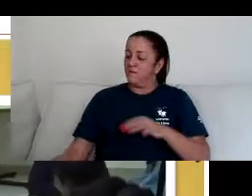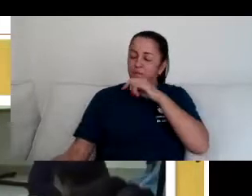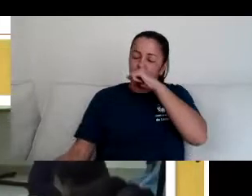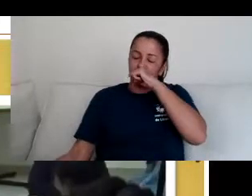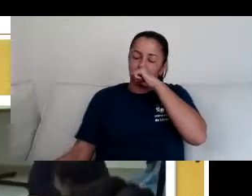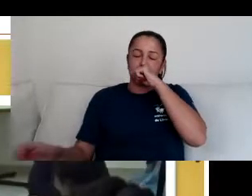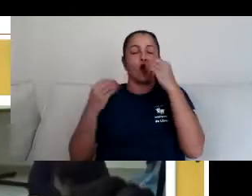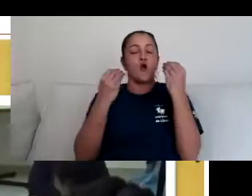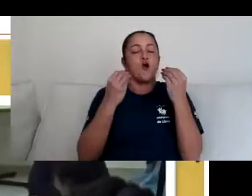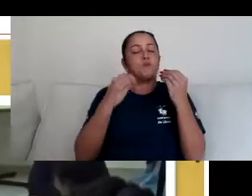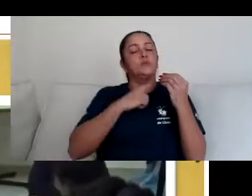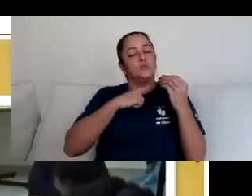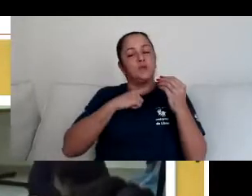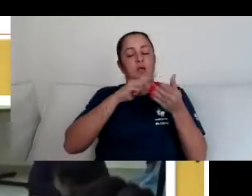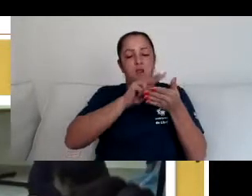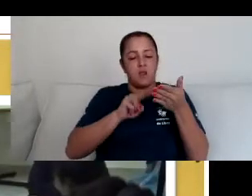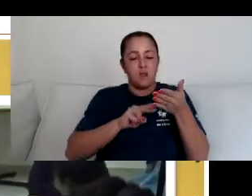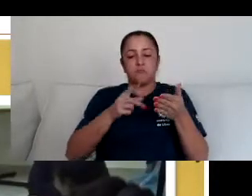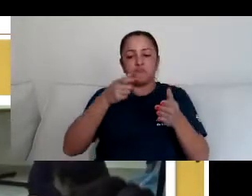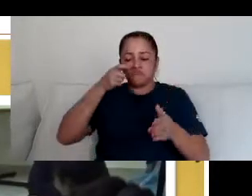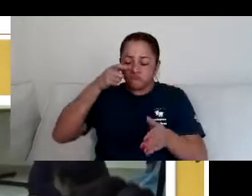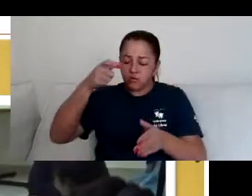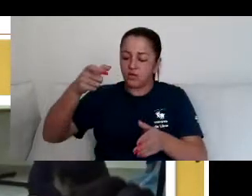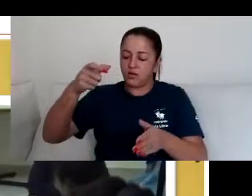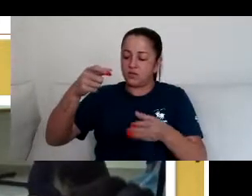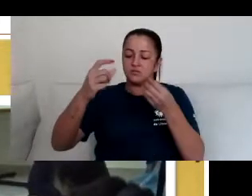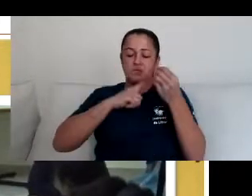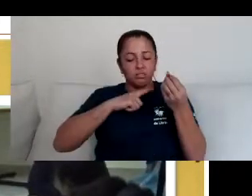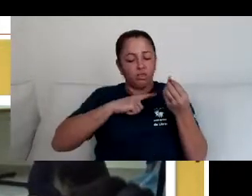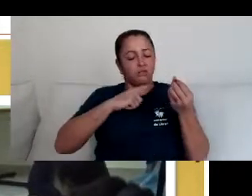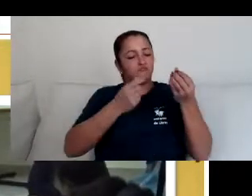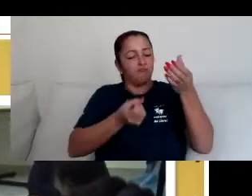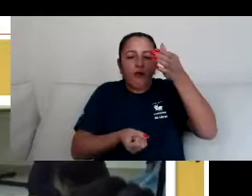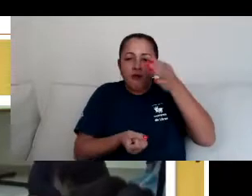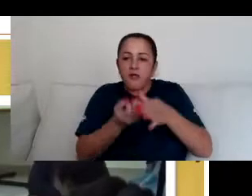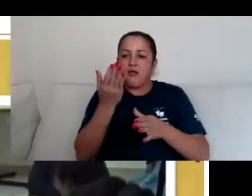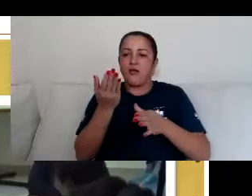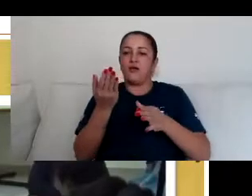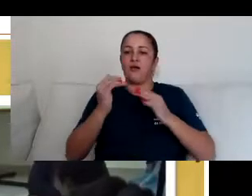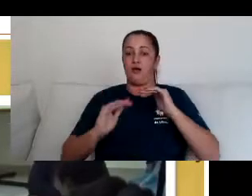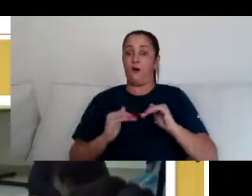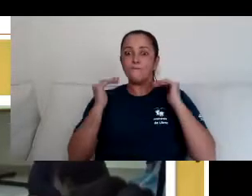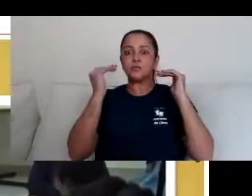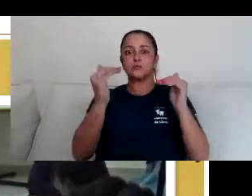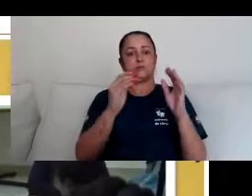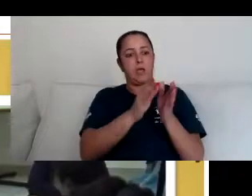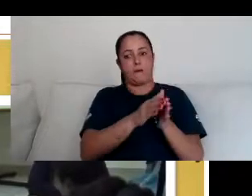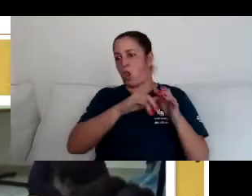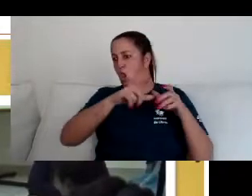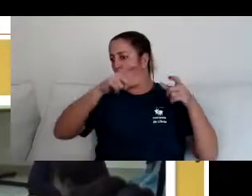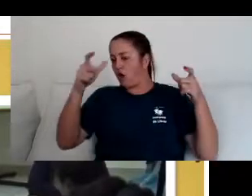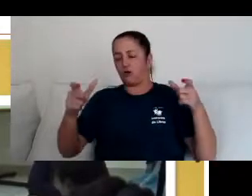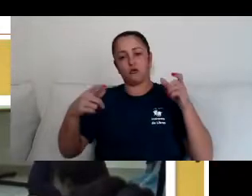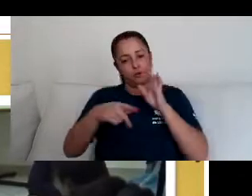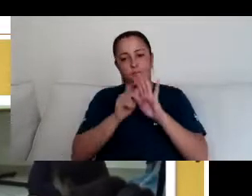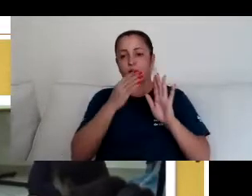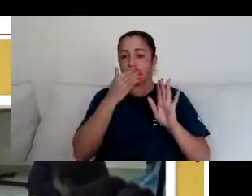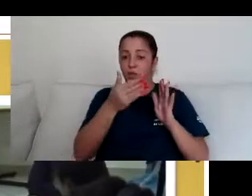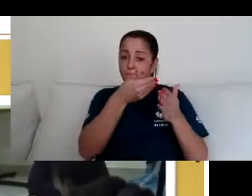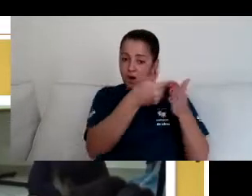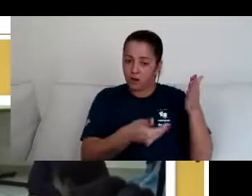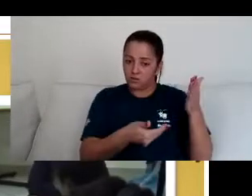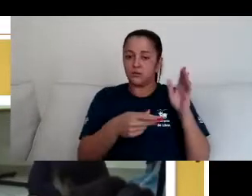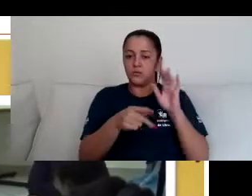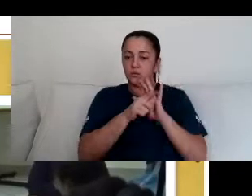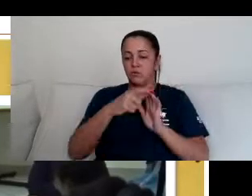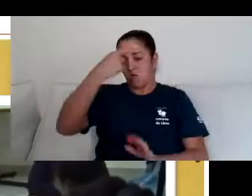Ou seja, decidimos criar, aumentar, sinalizar a demanda, conscientes do